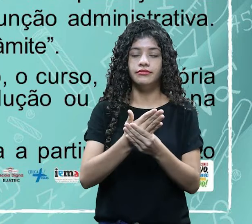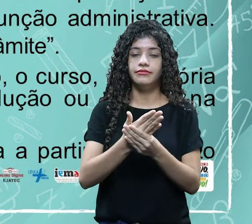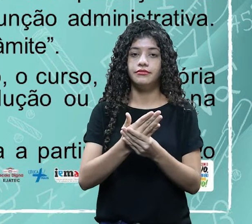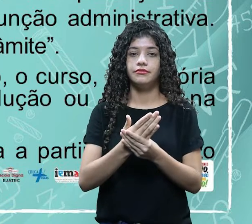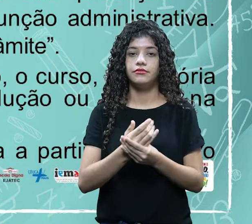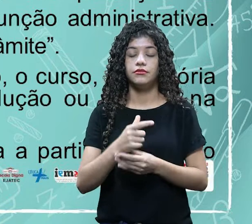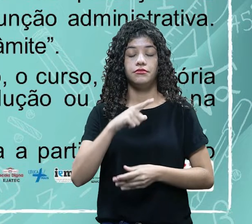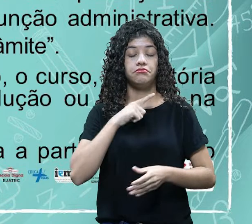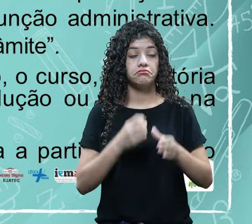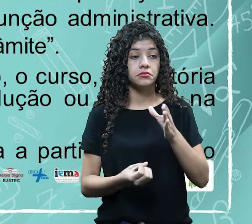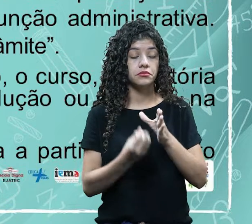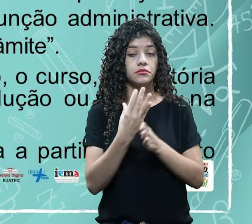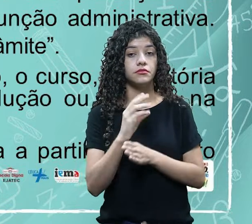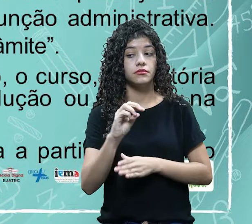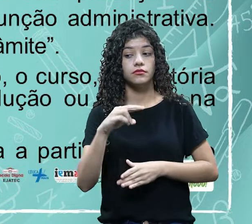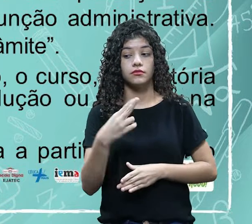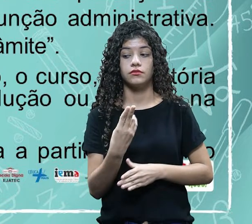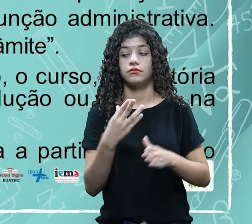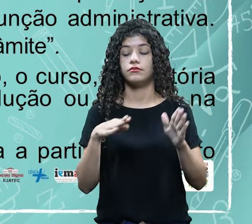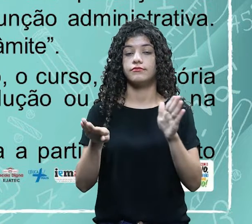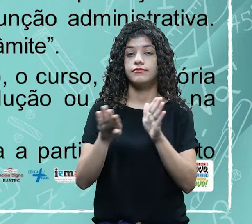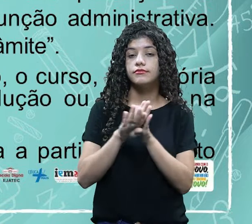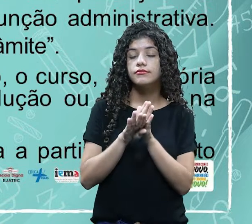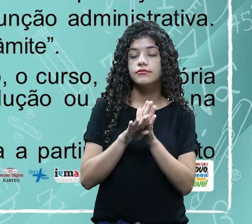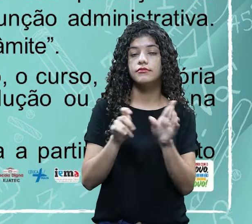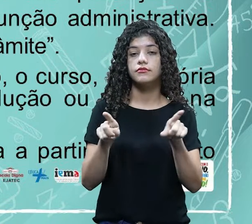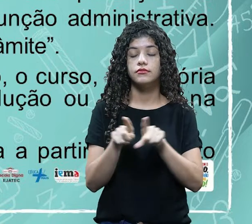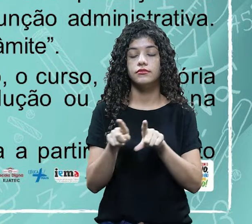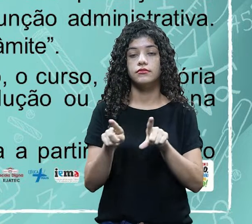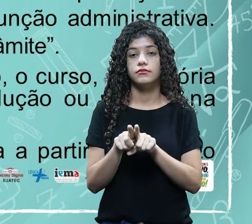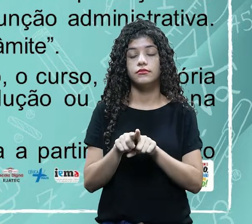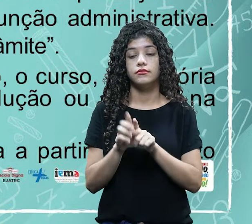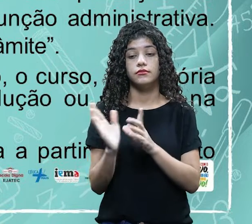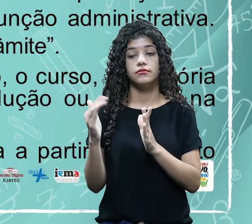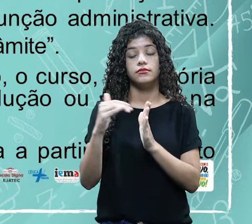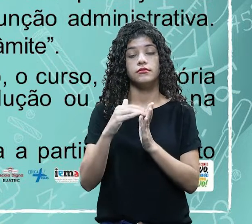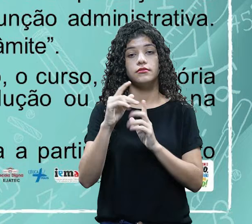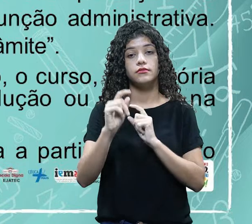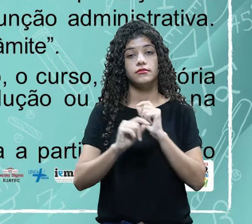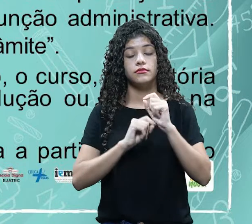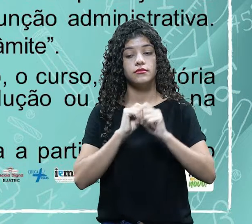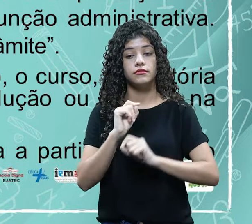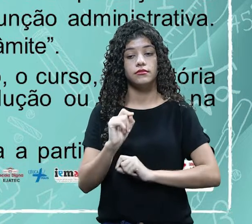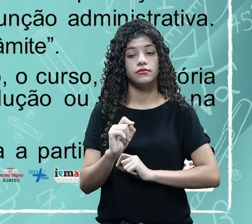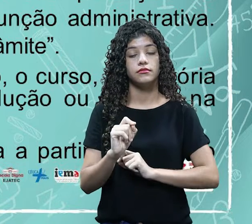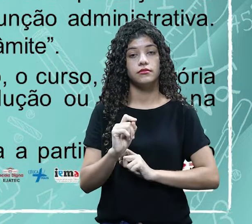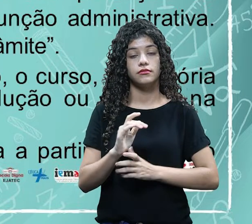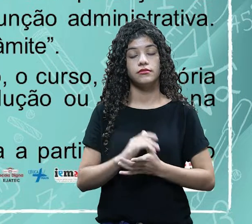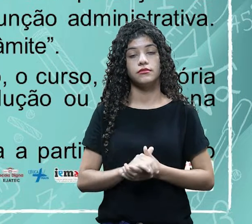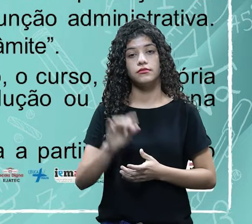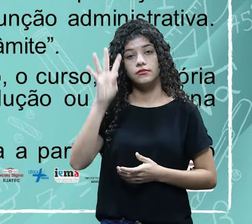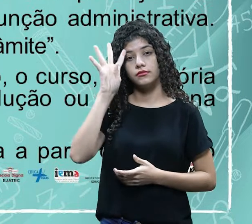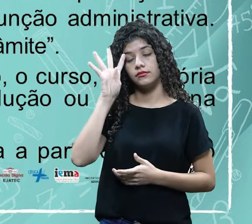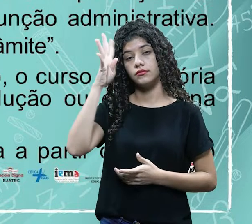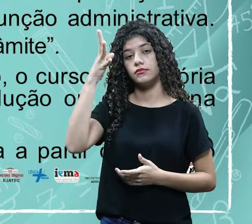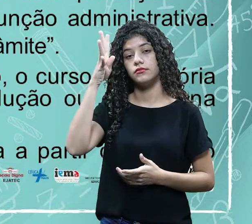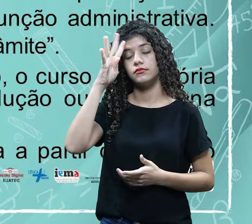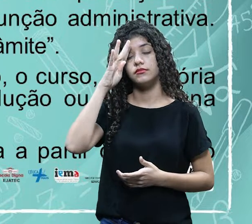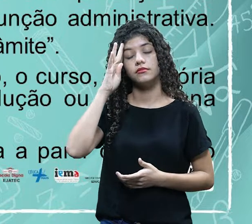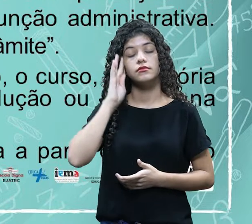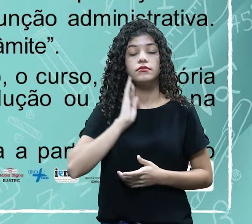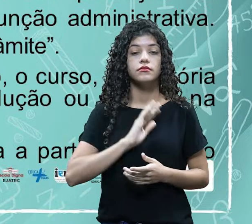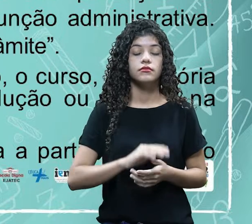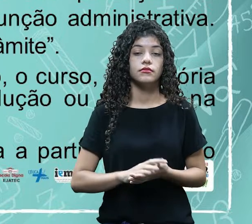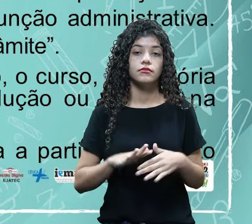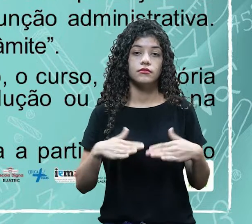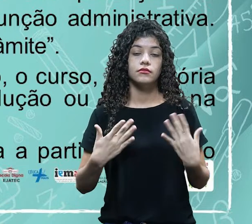sua produção ou entrada na instituição até ser, de fato, efetivamente resolvido. Então,